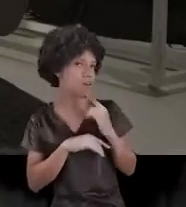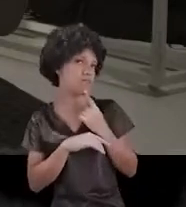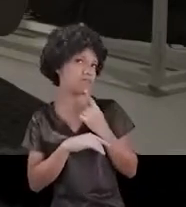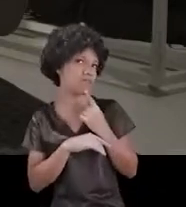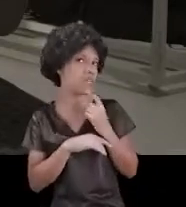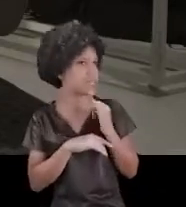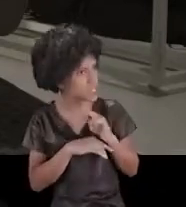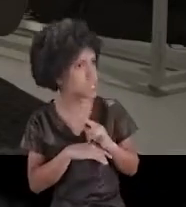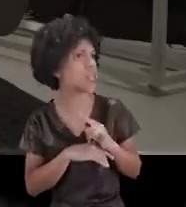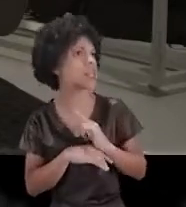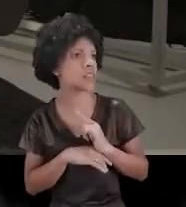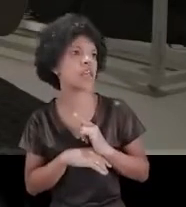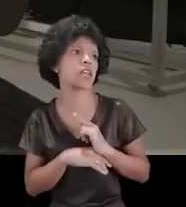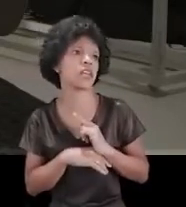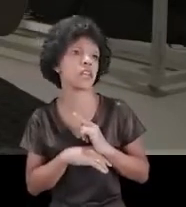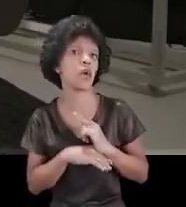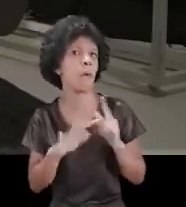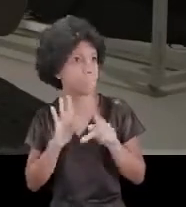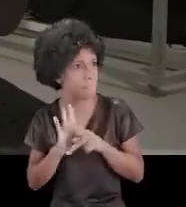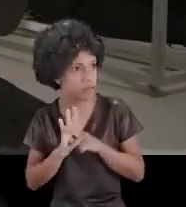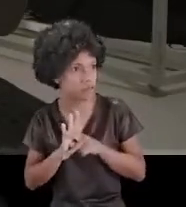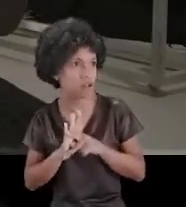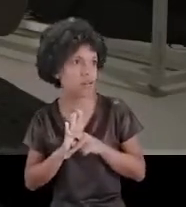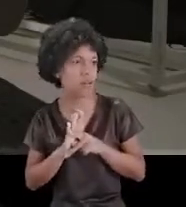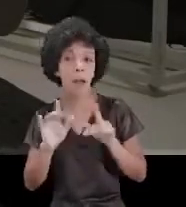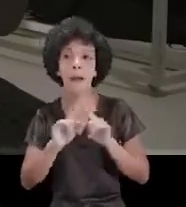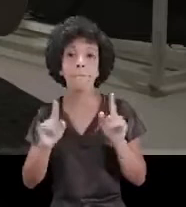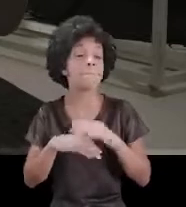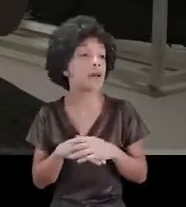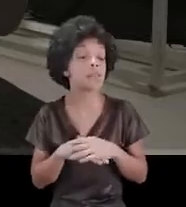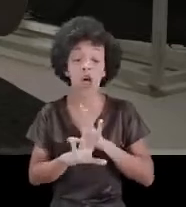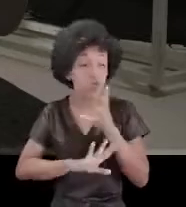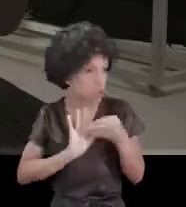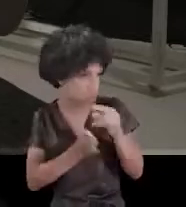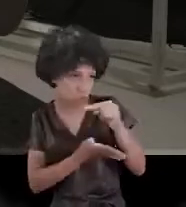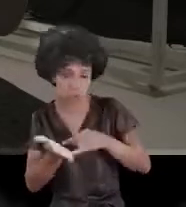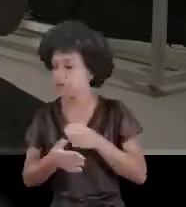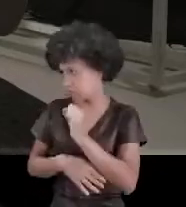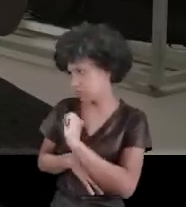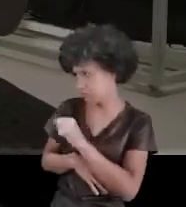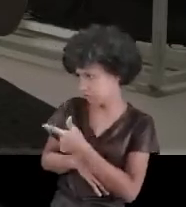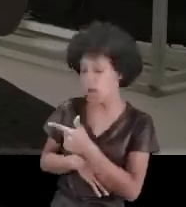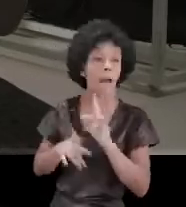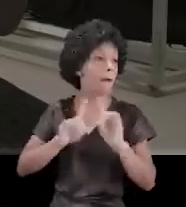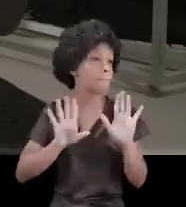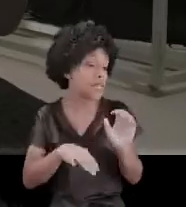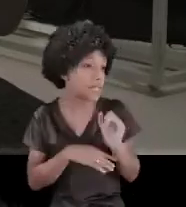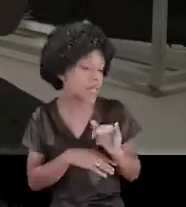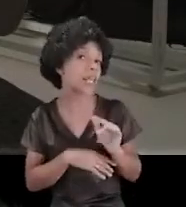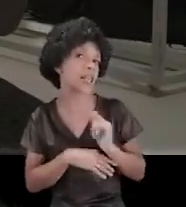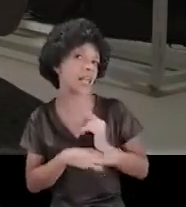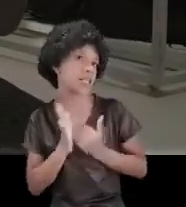você tem que ter o do proprietário Mas você tem que levar todos os seus documentos aí se o prêmio for acima de 10 mil reais